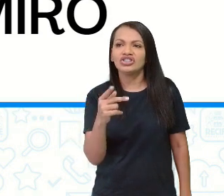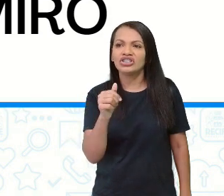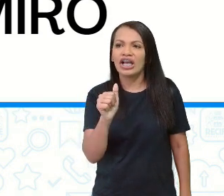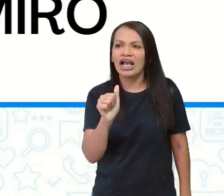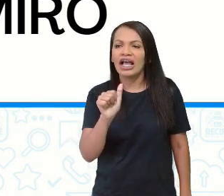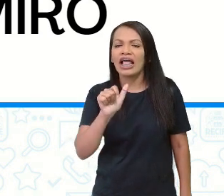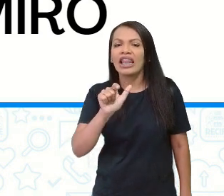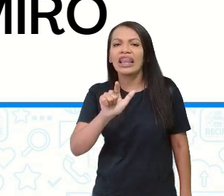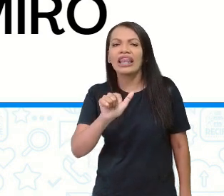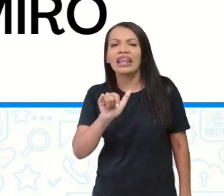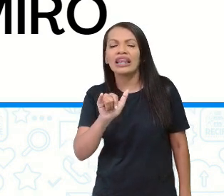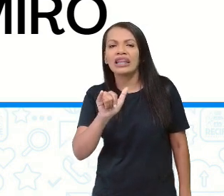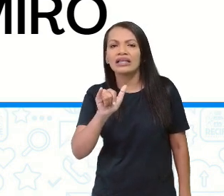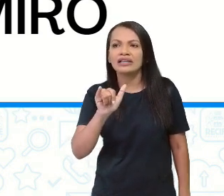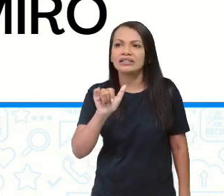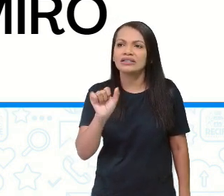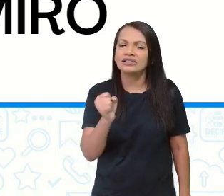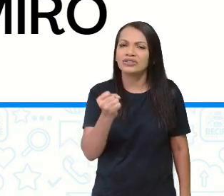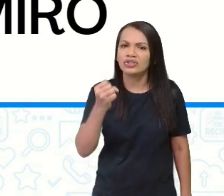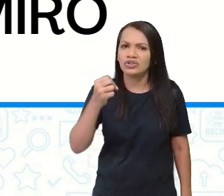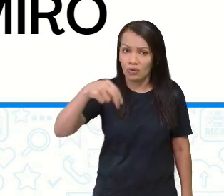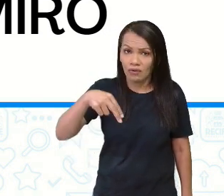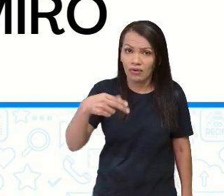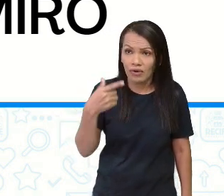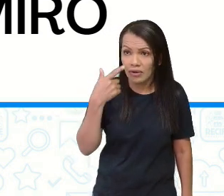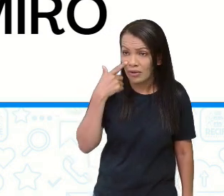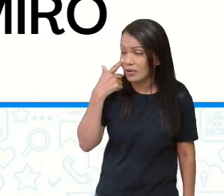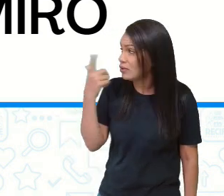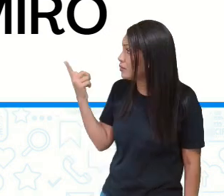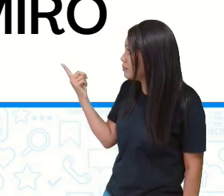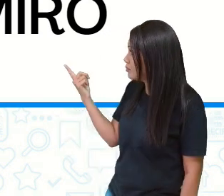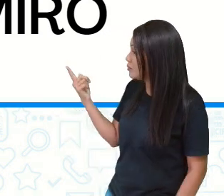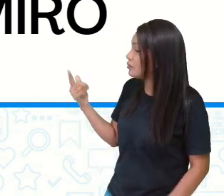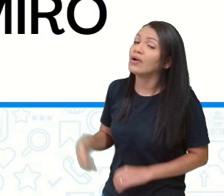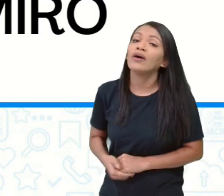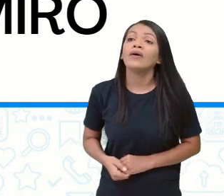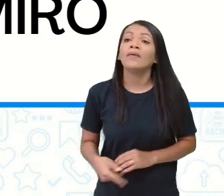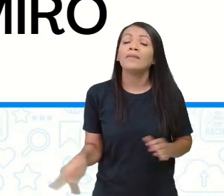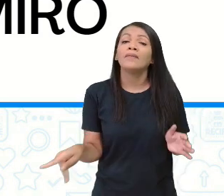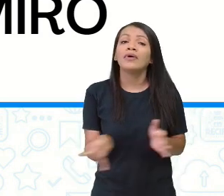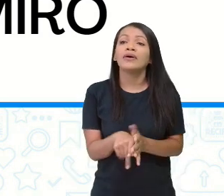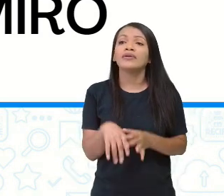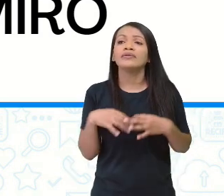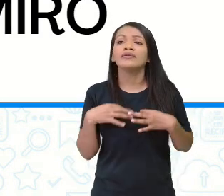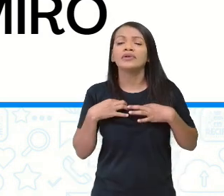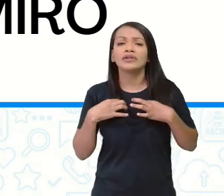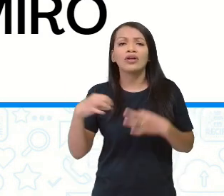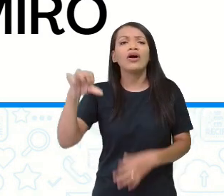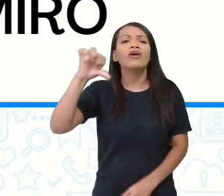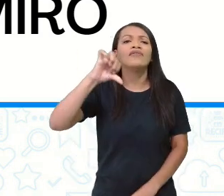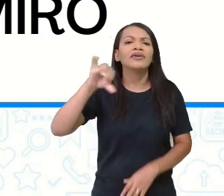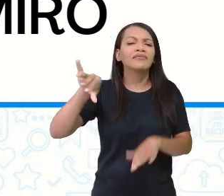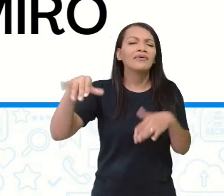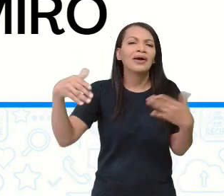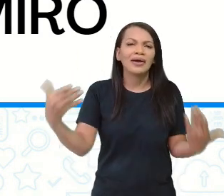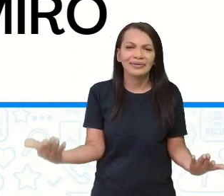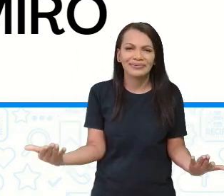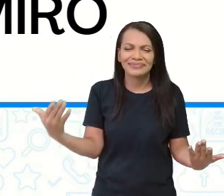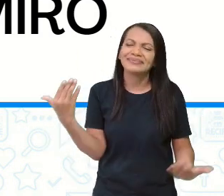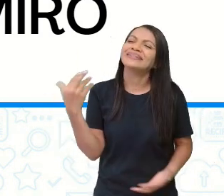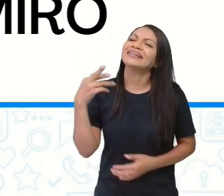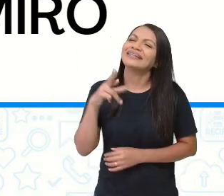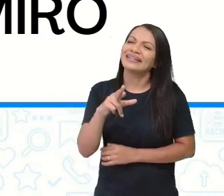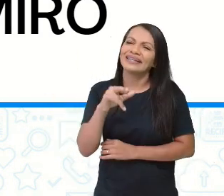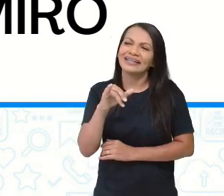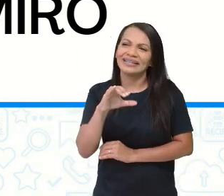que é Richarlison. Vamos ver se ela está certa. O dono da camisa 9 é... Richarlison. Parabéns,